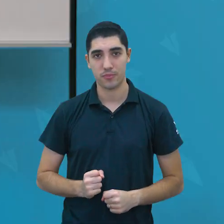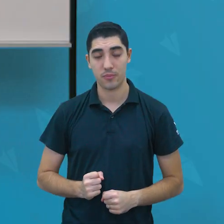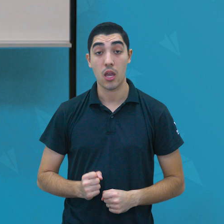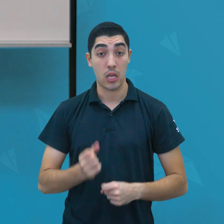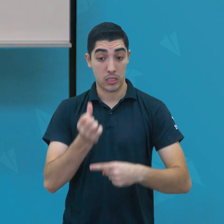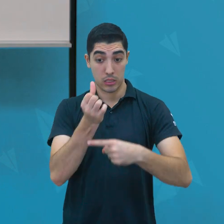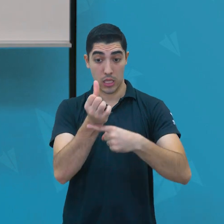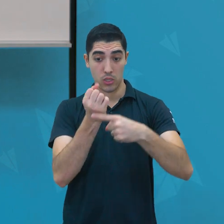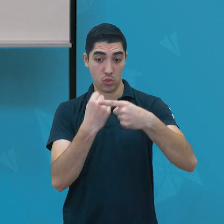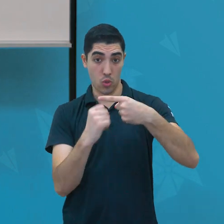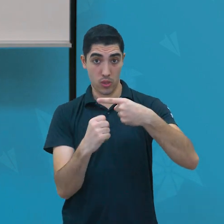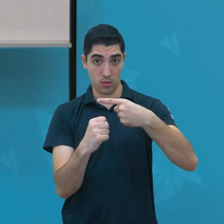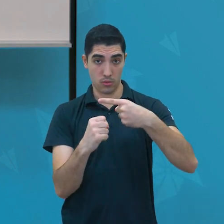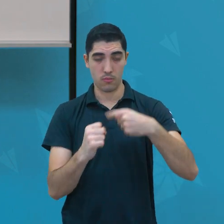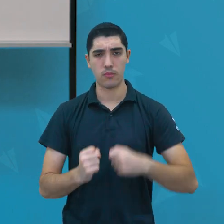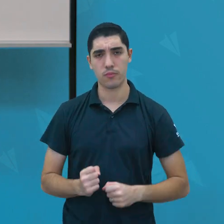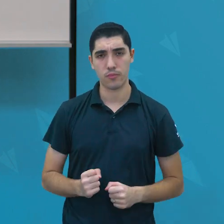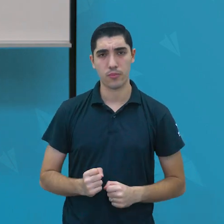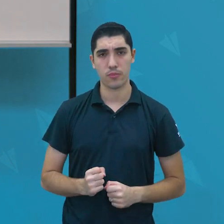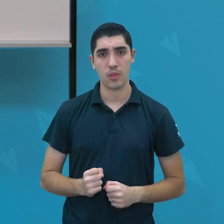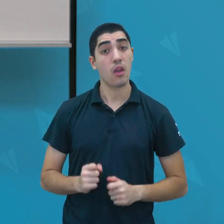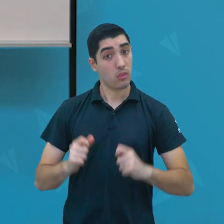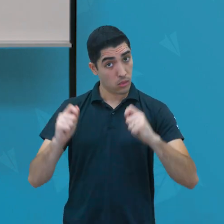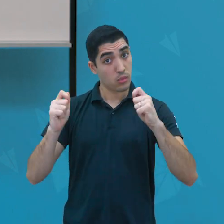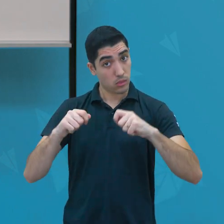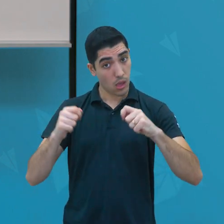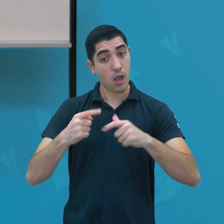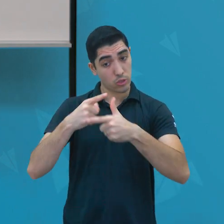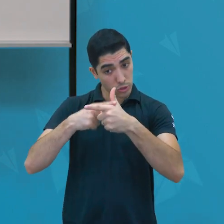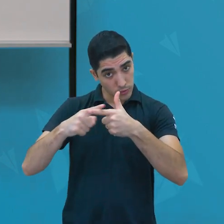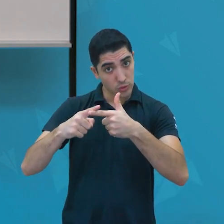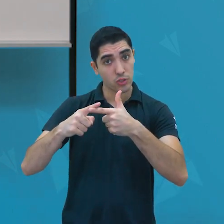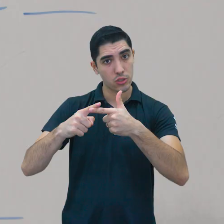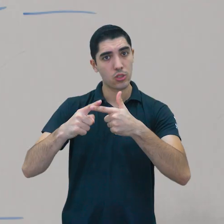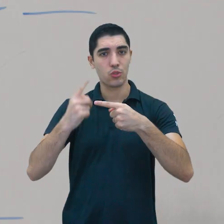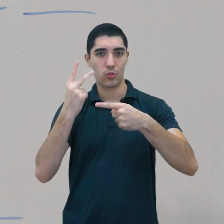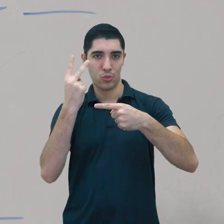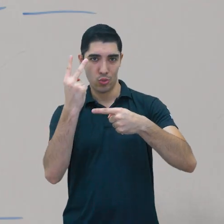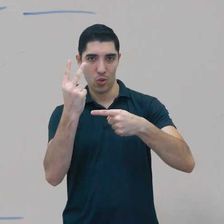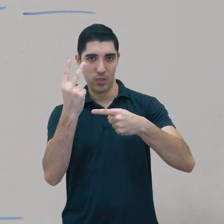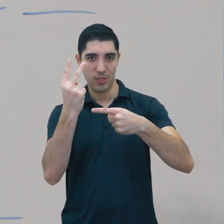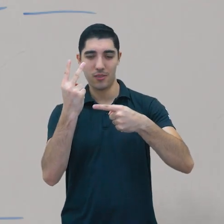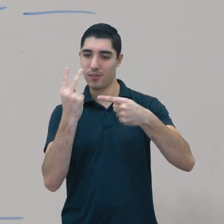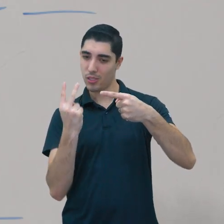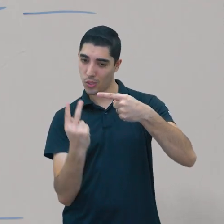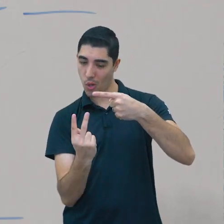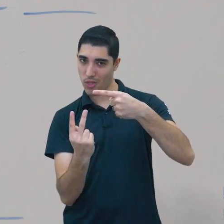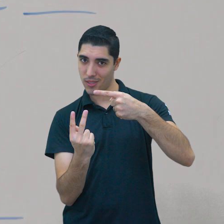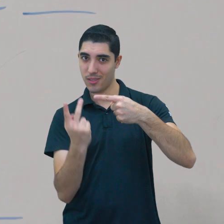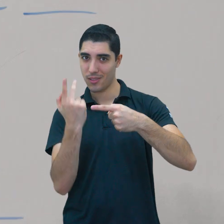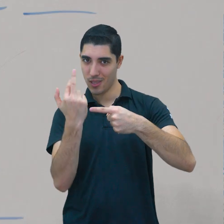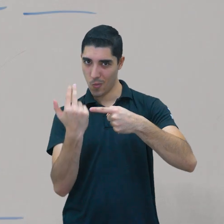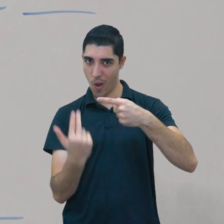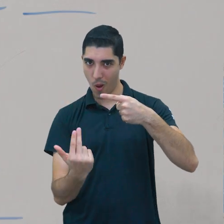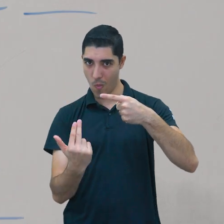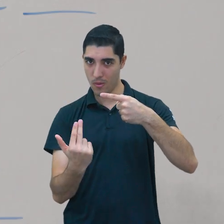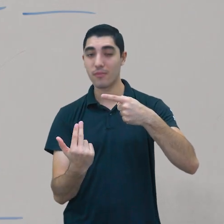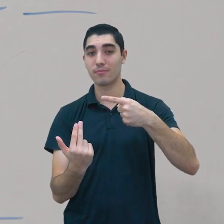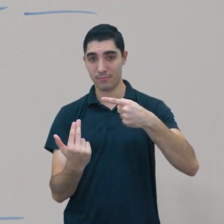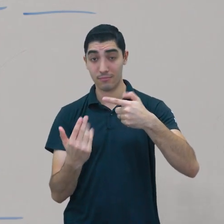8. 6/8. E aqui ainda consigo dividir por 2 em cima